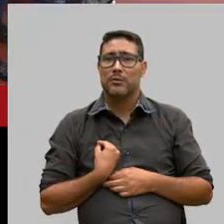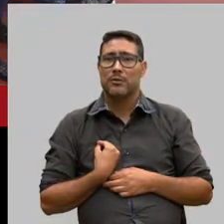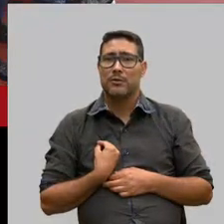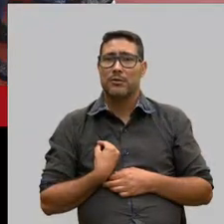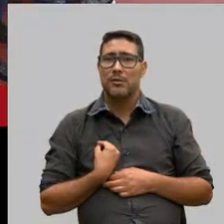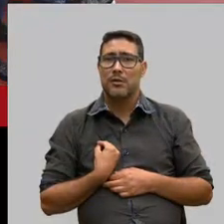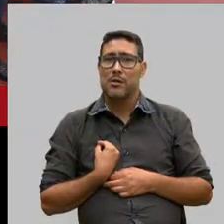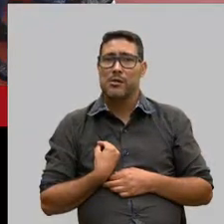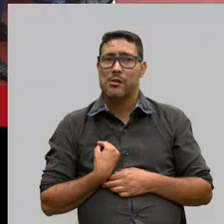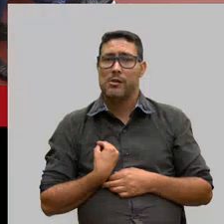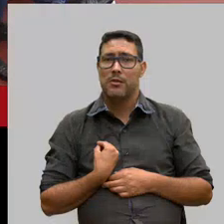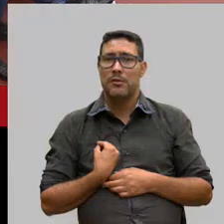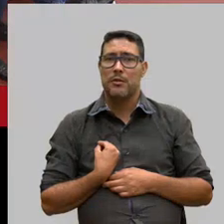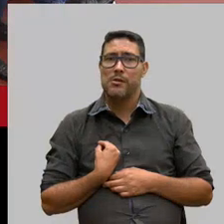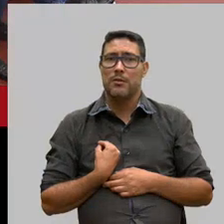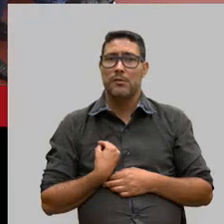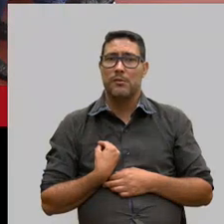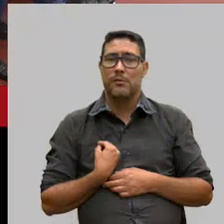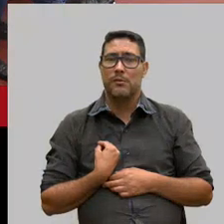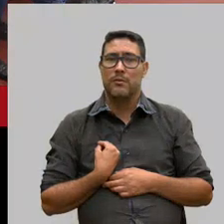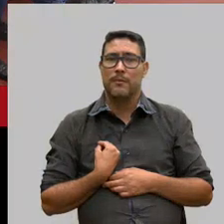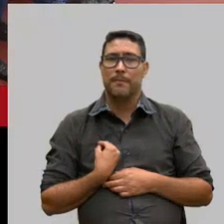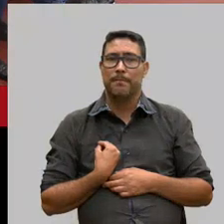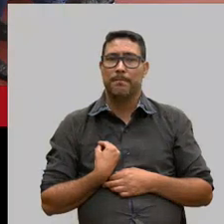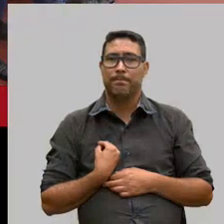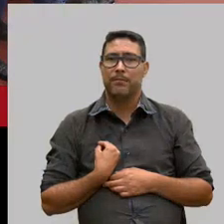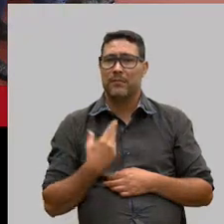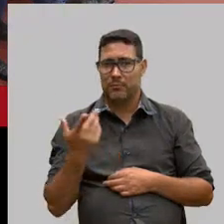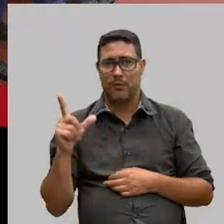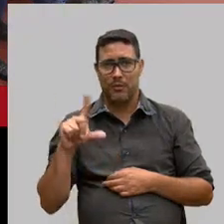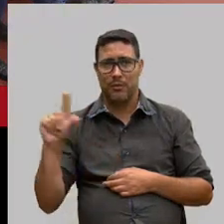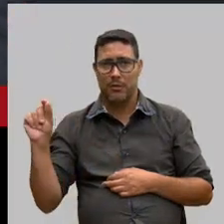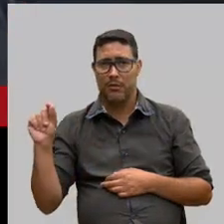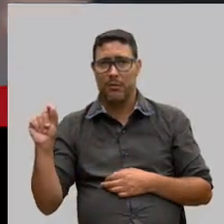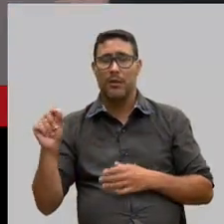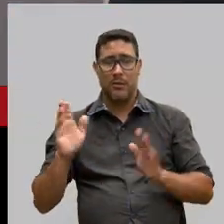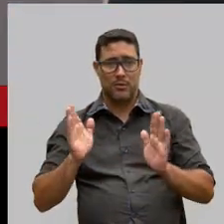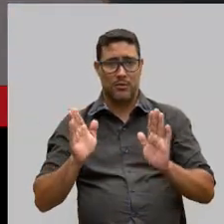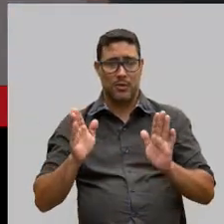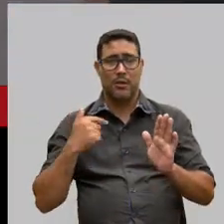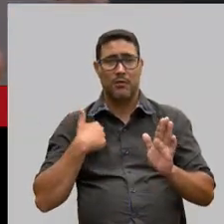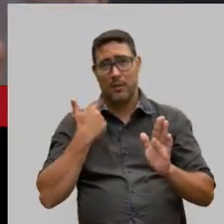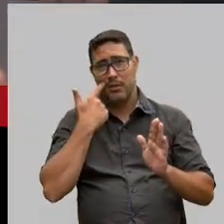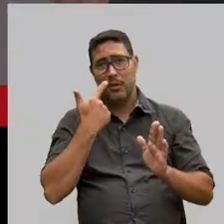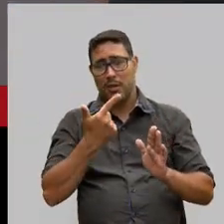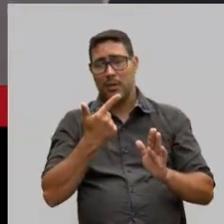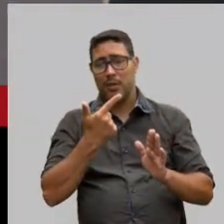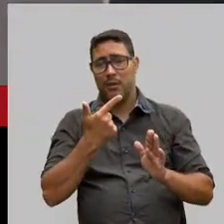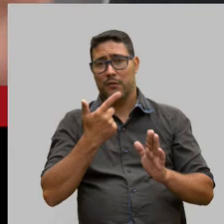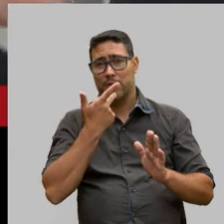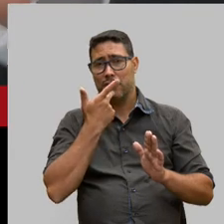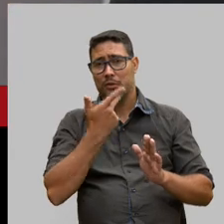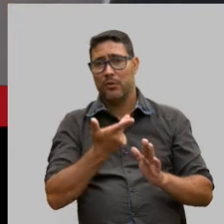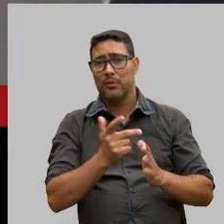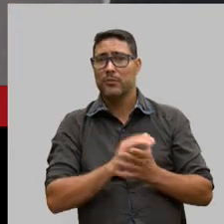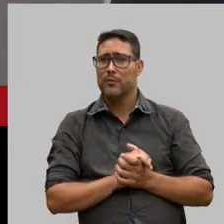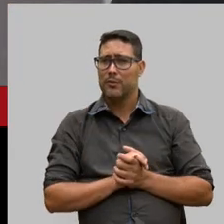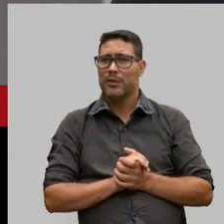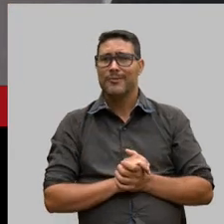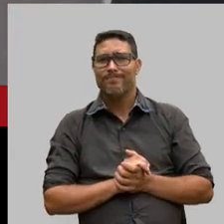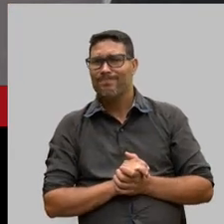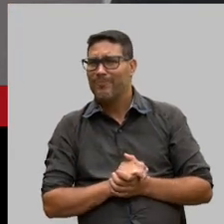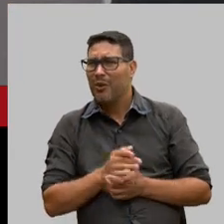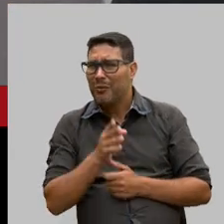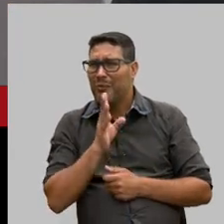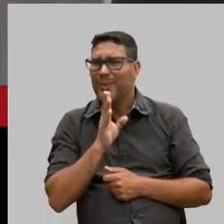Gustavo Ele Dr Gustavo Saiu Mas vendo o Dr Gustavo falar eu pensei assim eu conheço esse cara de